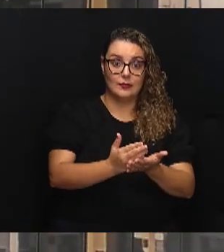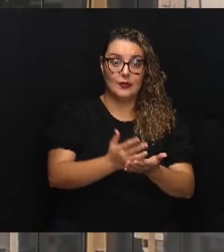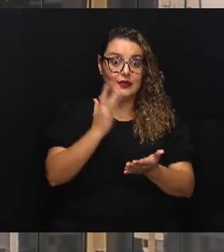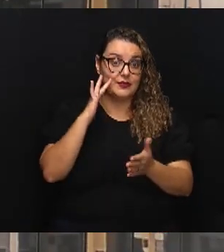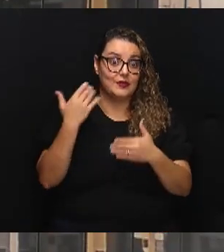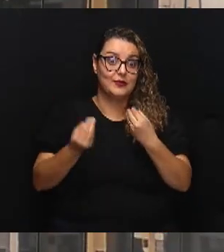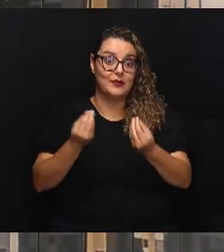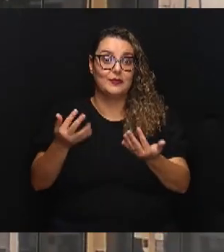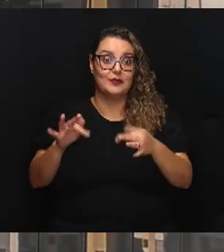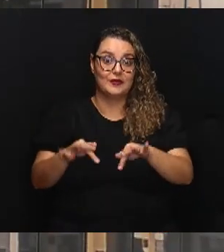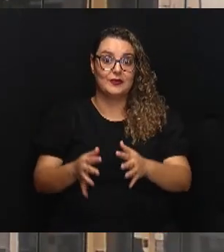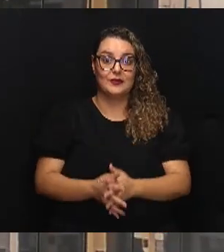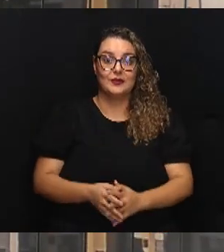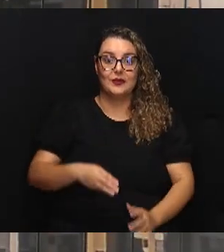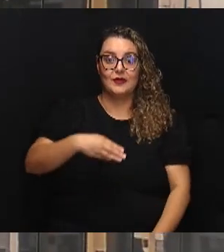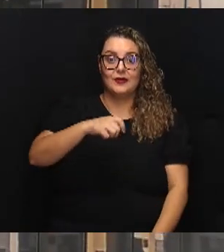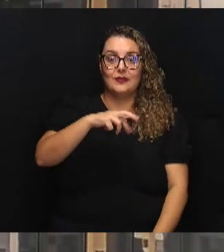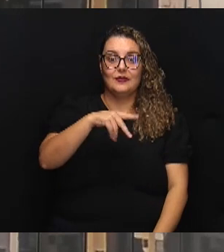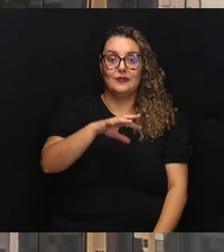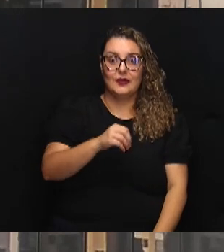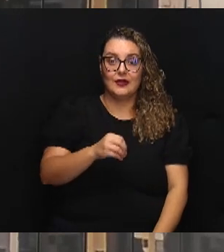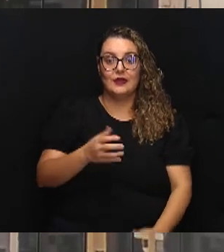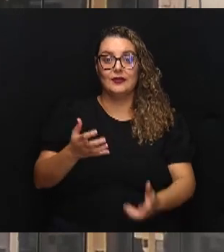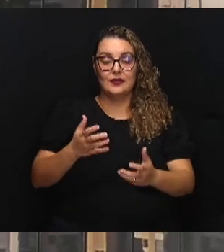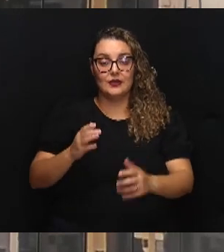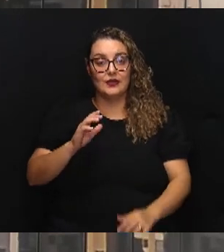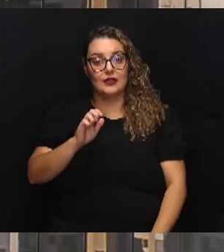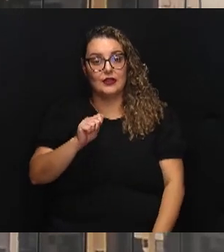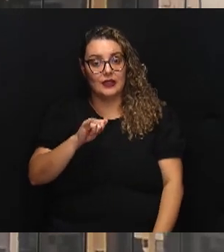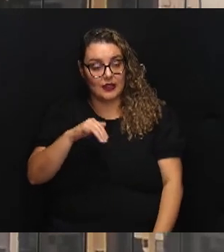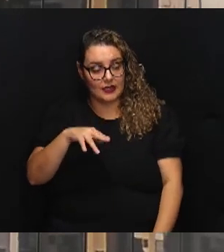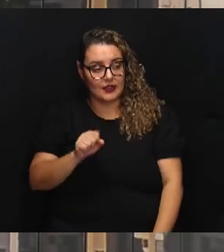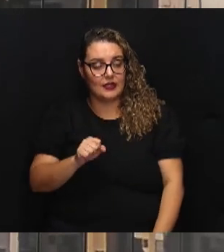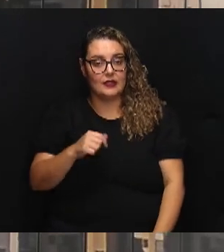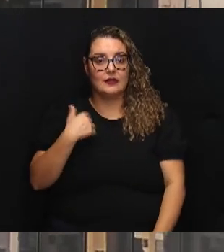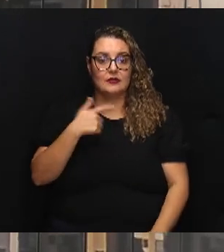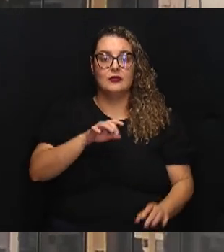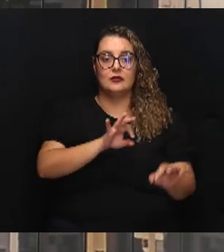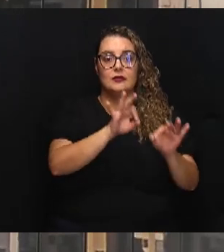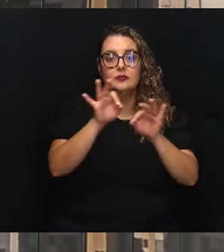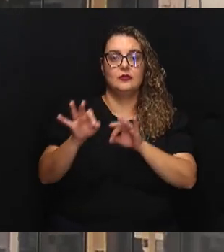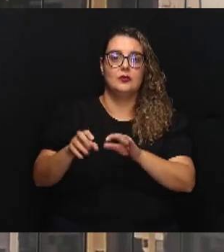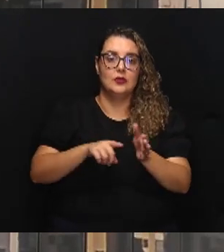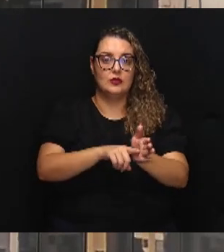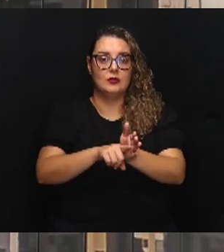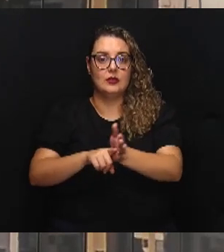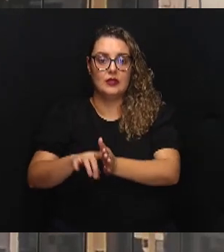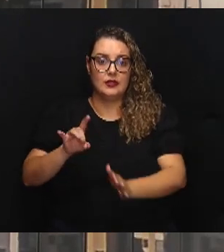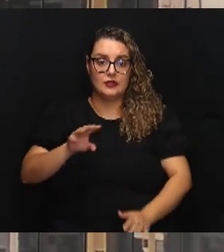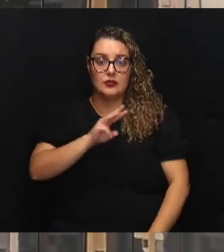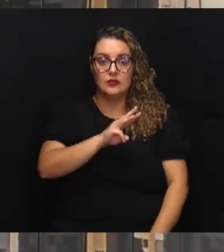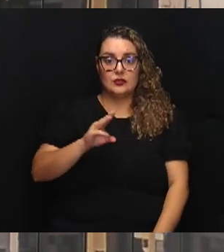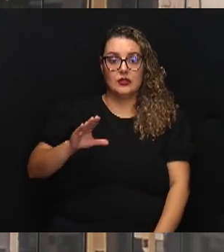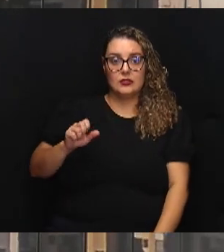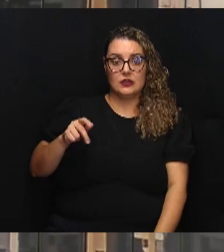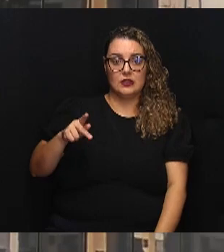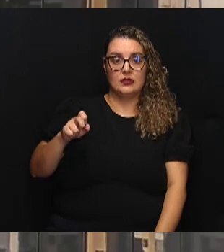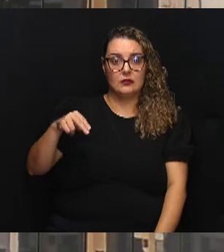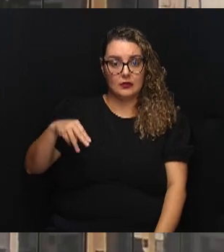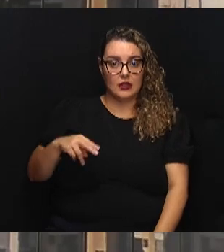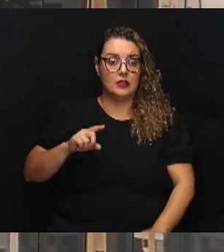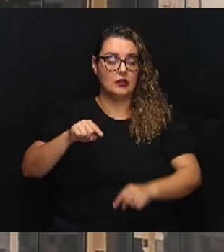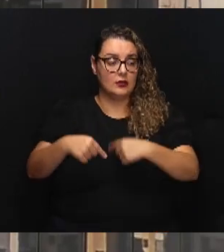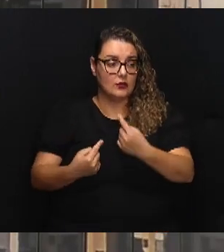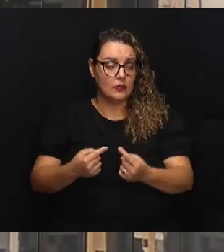termina, né? Mário, queria que você deixasse os canais para a gente seguir as pesquisas. É só no site do CNPEM mesmo? Tem algum outro e-mail